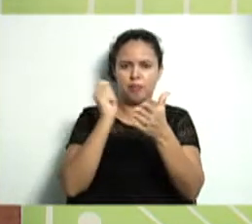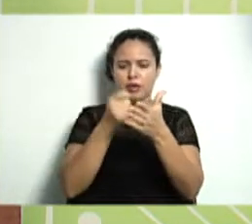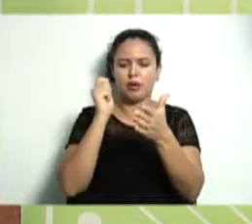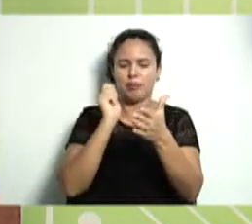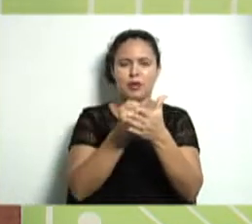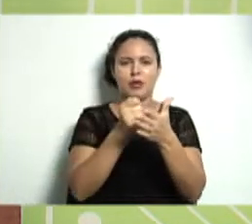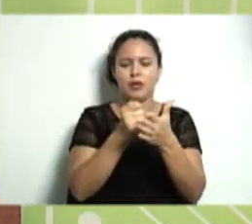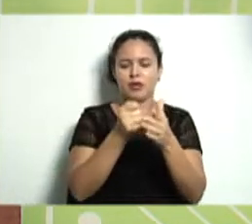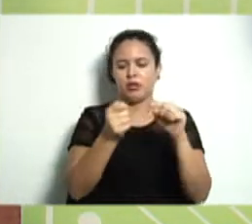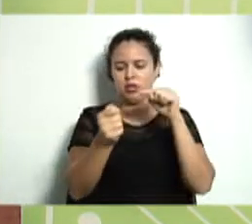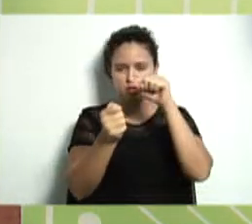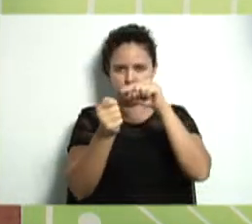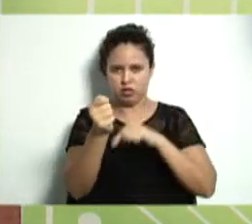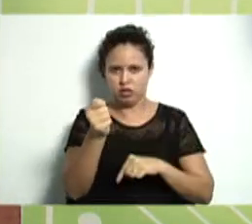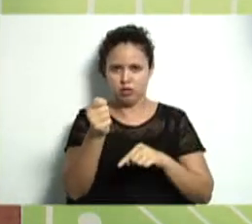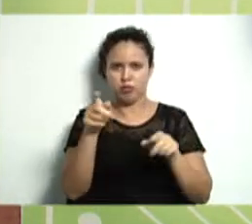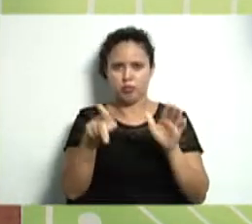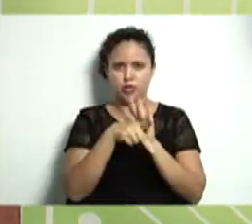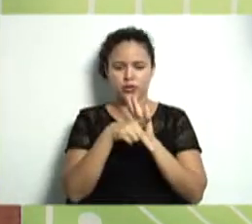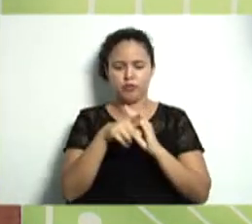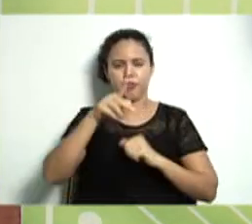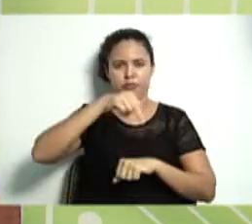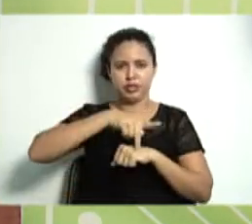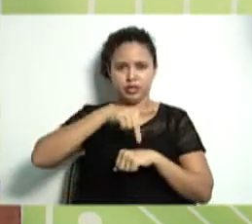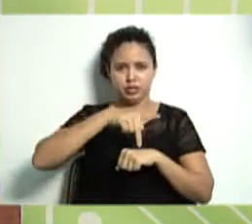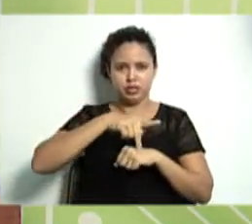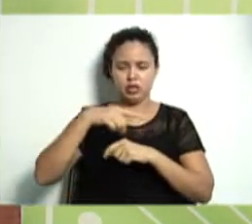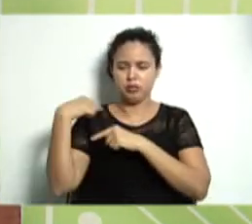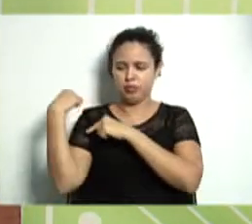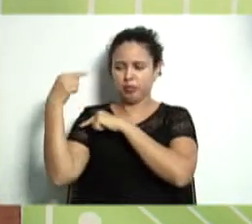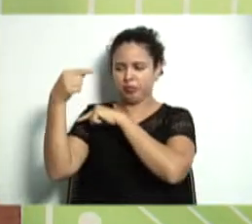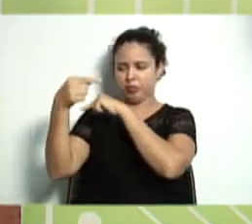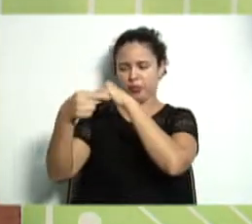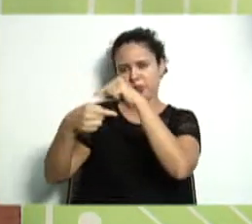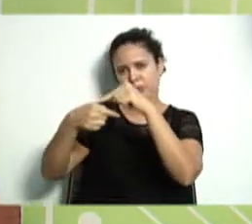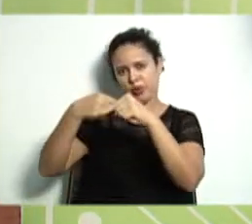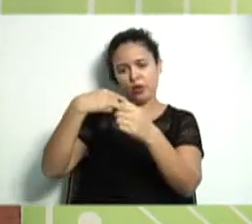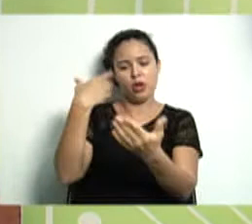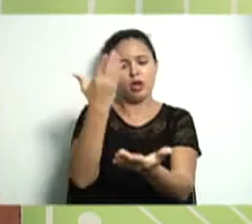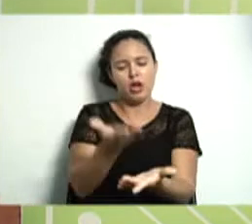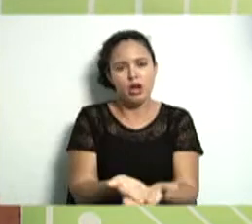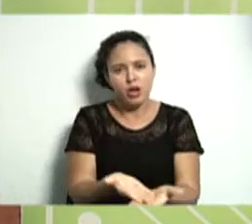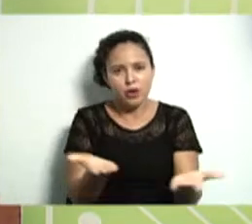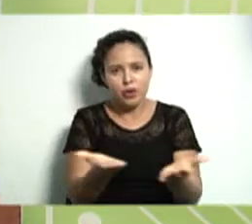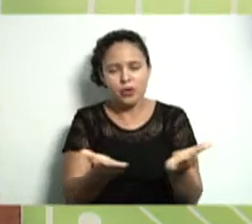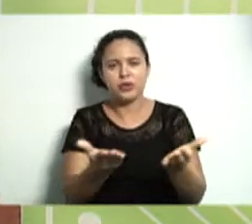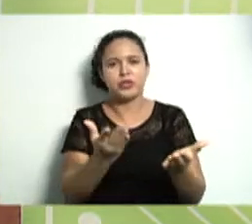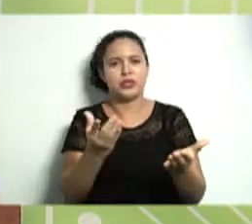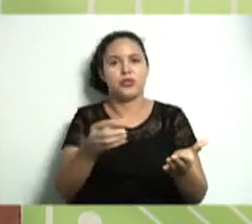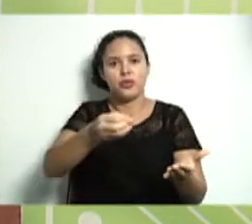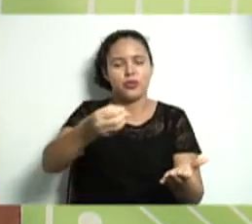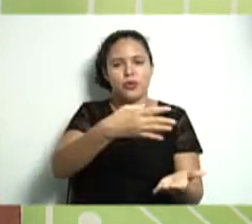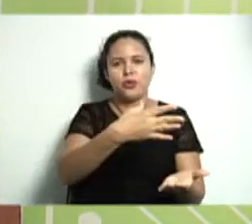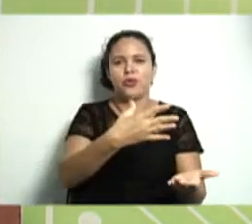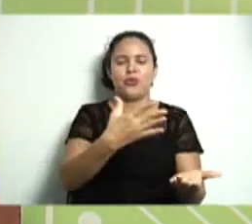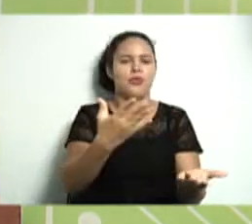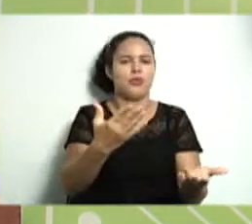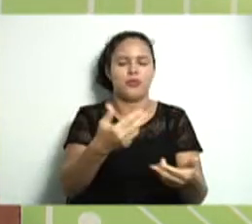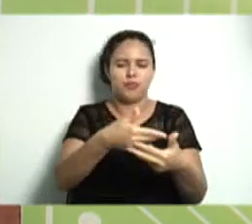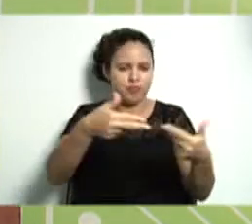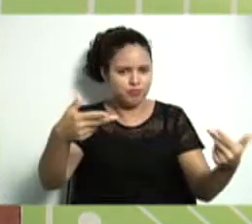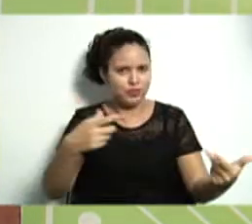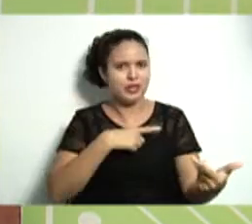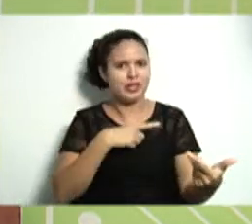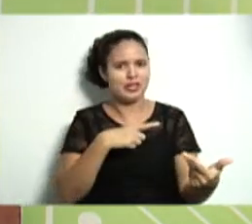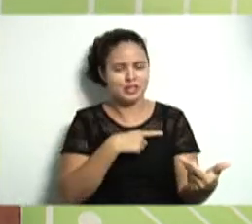nossa inteligência, hoje a gente utiliza como instrumentos de produção. Eu, que sou professora, por exemplo, utilizo livros,